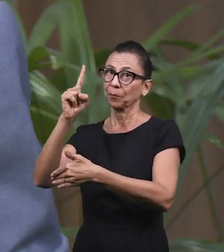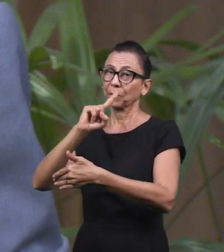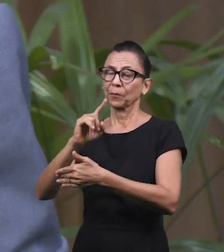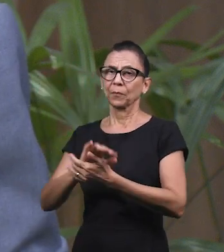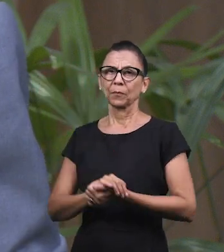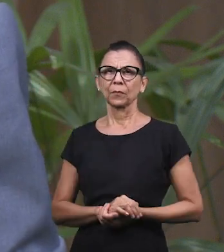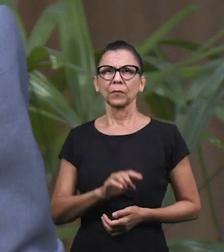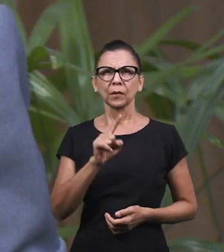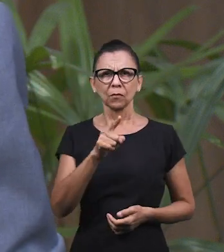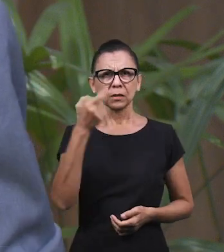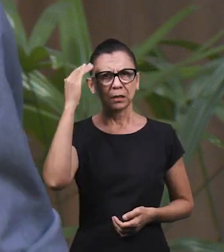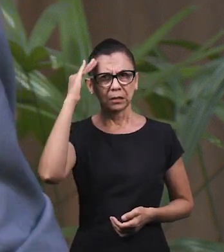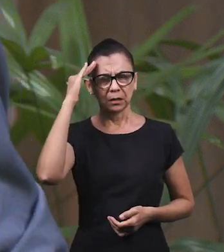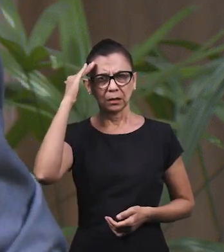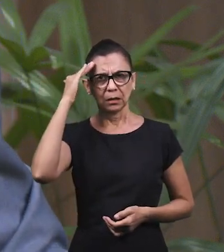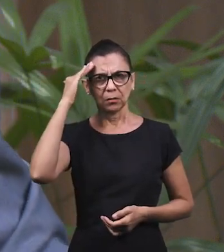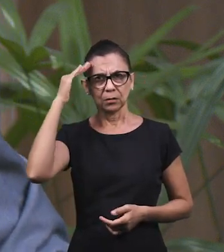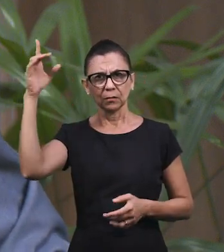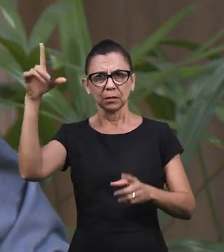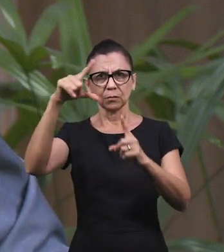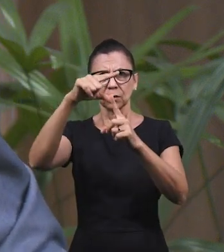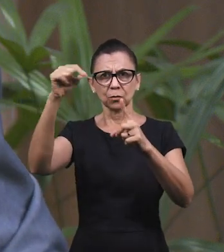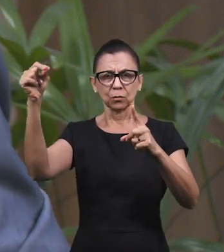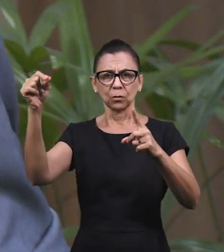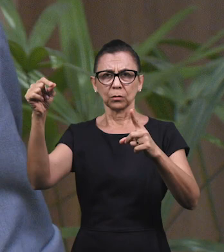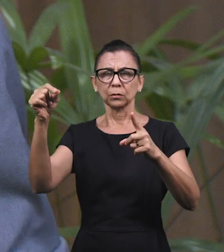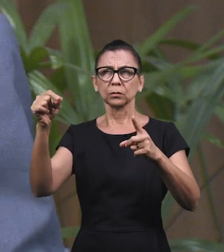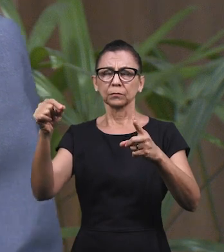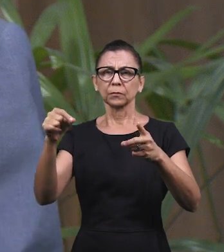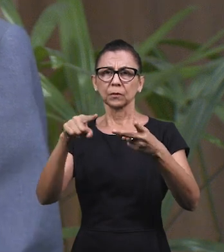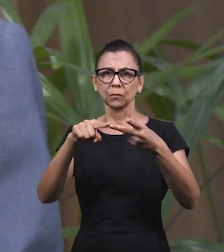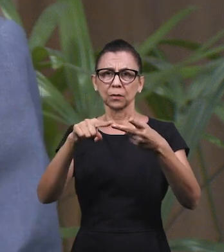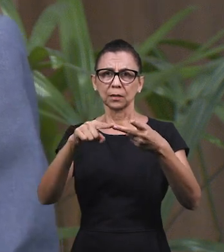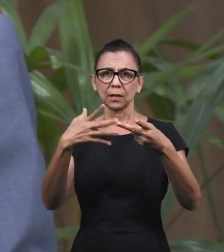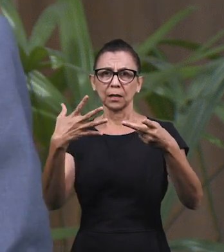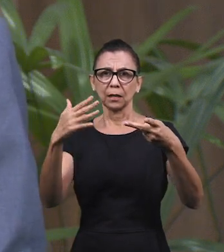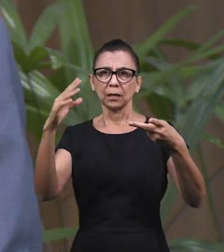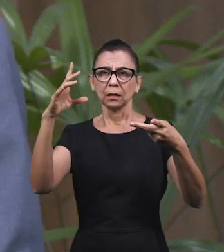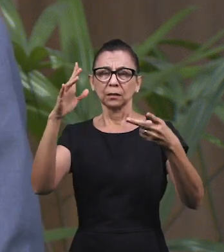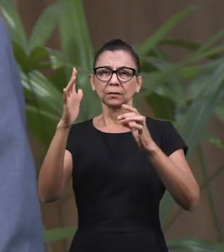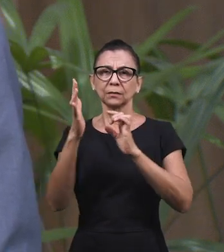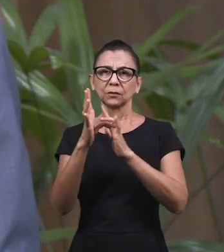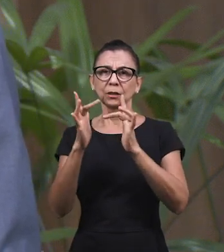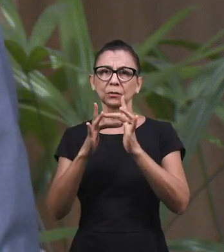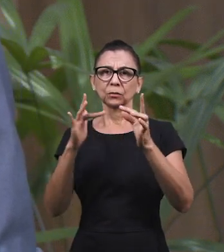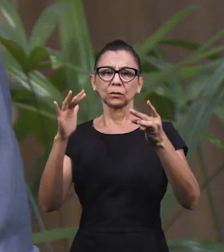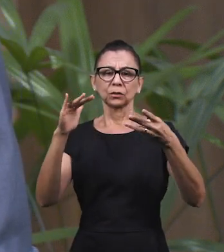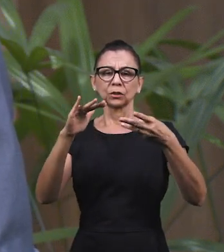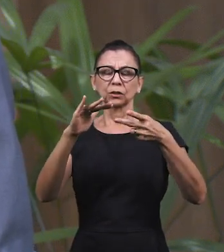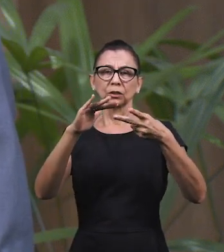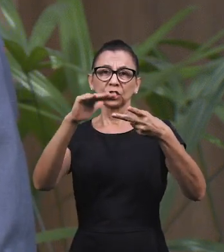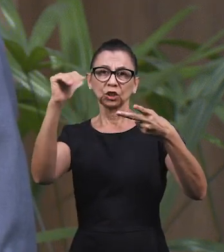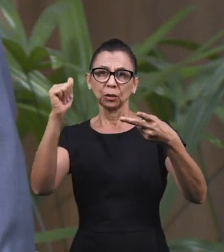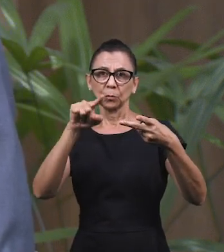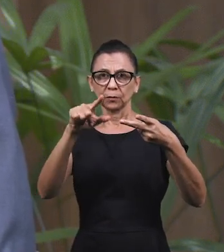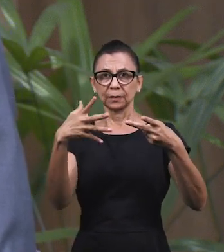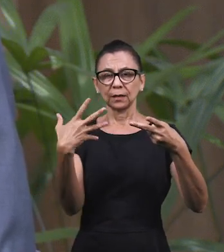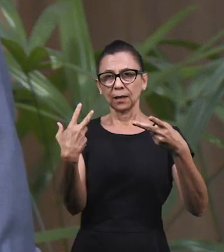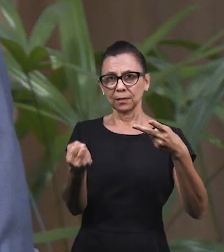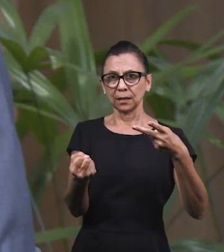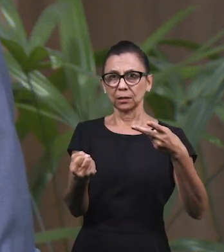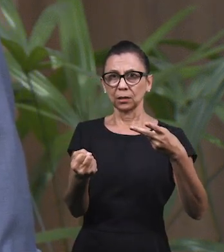você foi eleito? Sim, entendi. Você aceitou o chamado? Então deixa eu pegar na sua mão aqui, vou te levar até a casa do Pai, porque